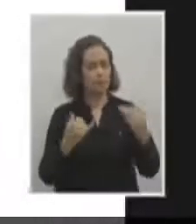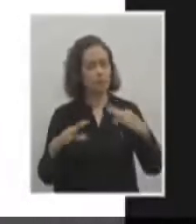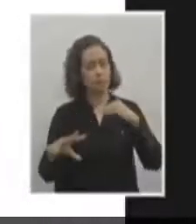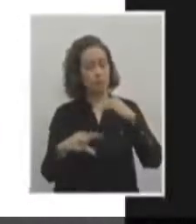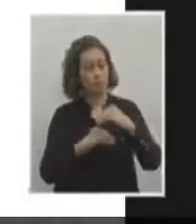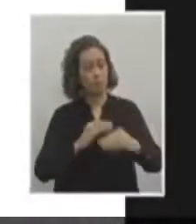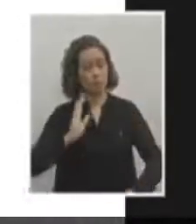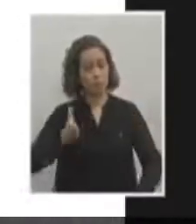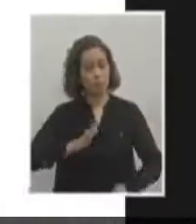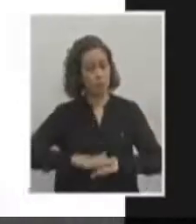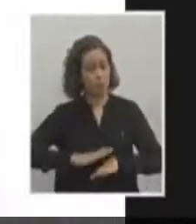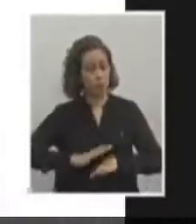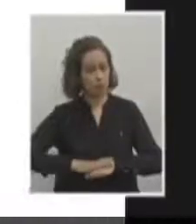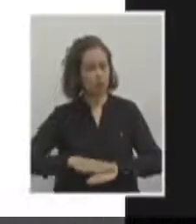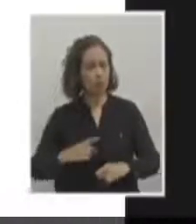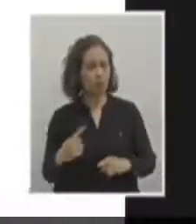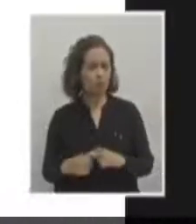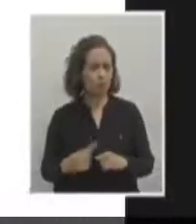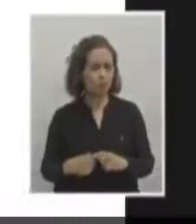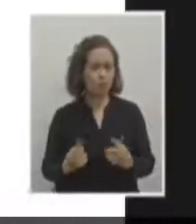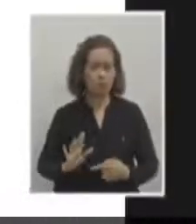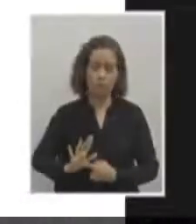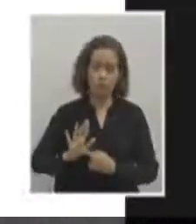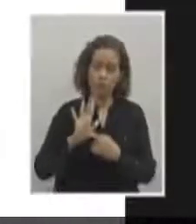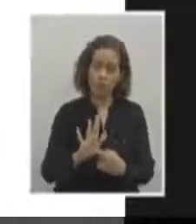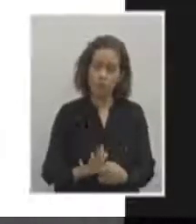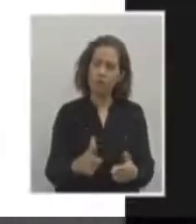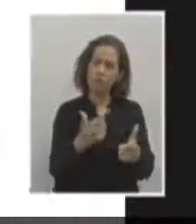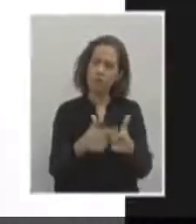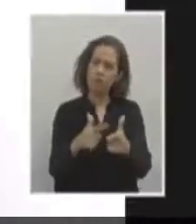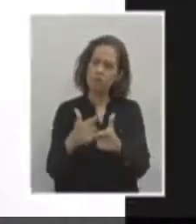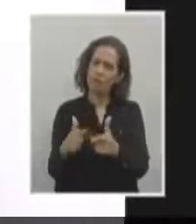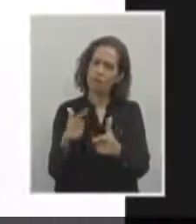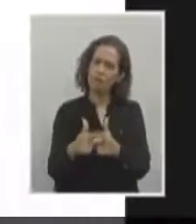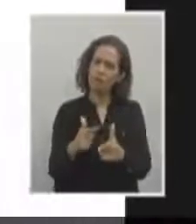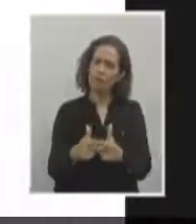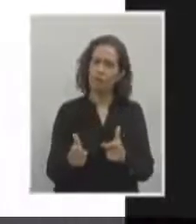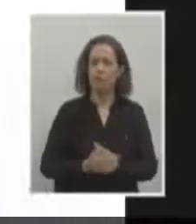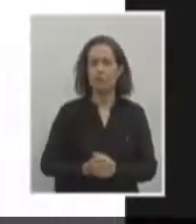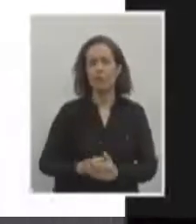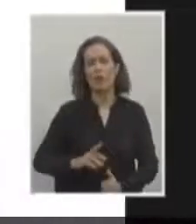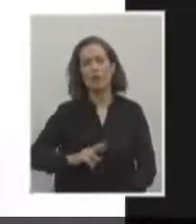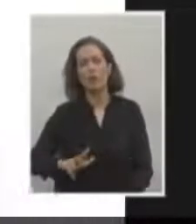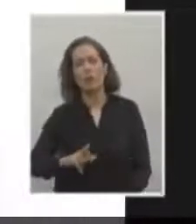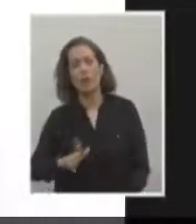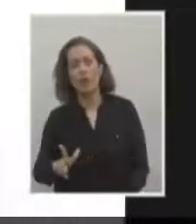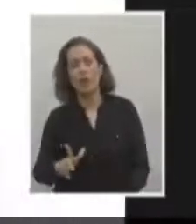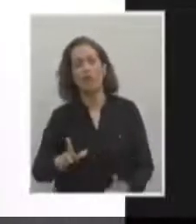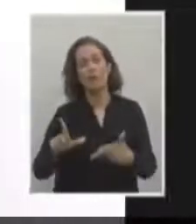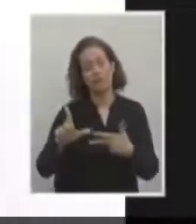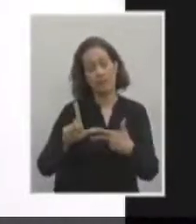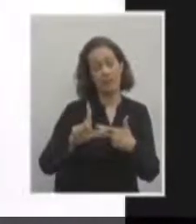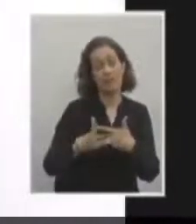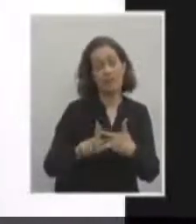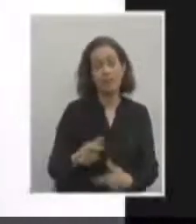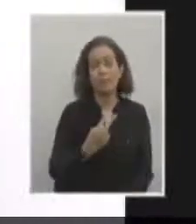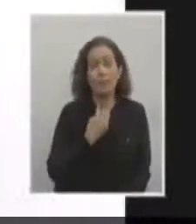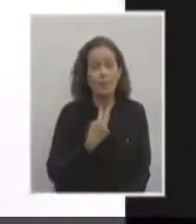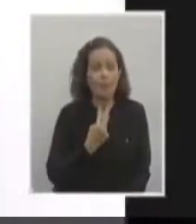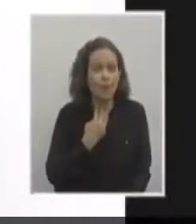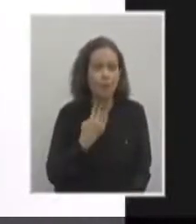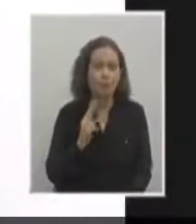nota, abrindo a situação. Não é que o efetivo não possa assumir as aulas para